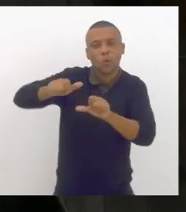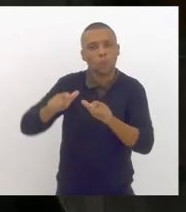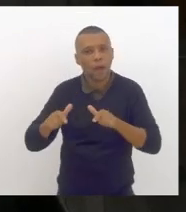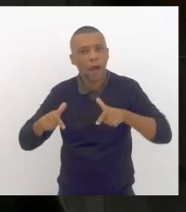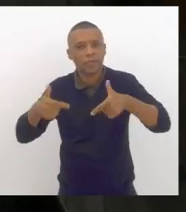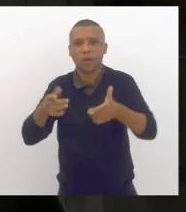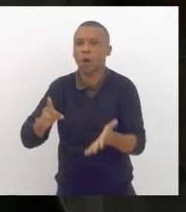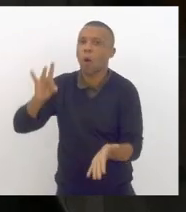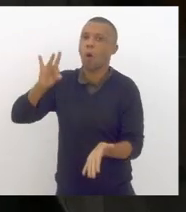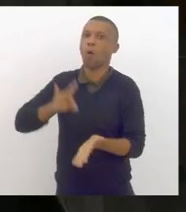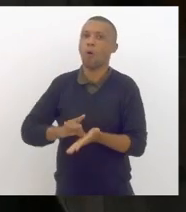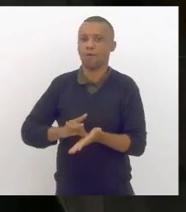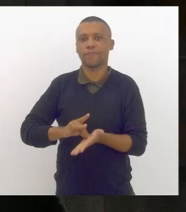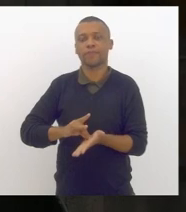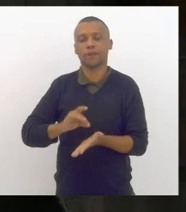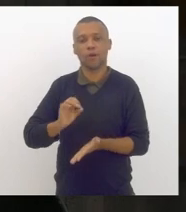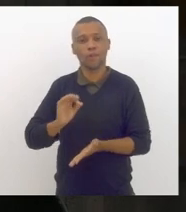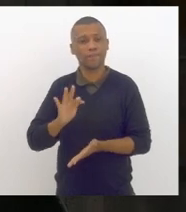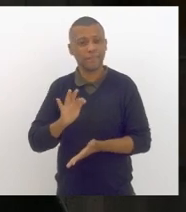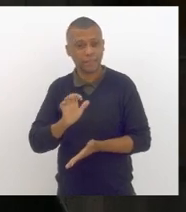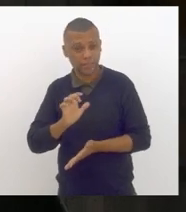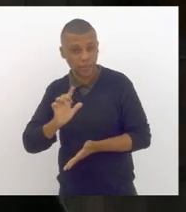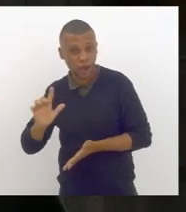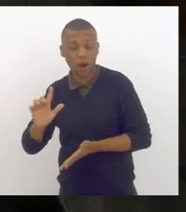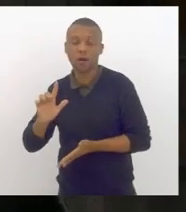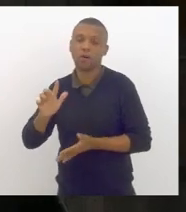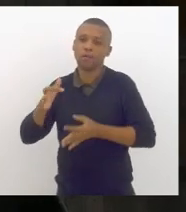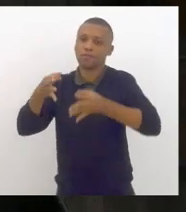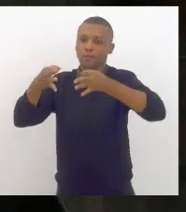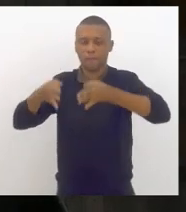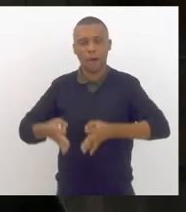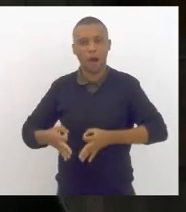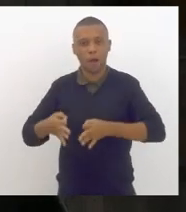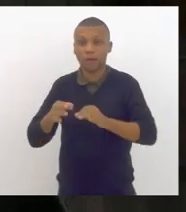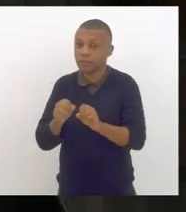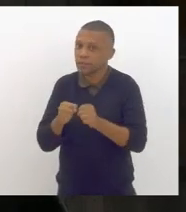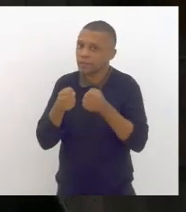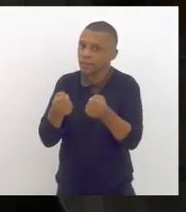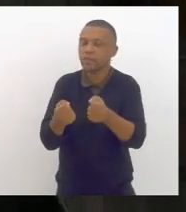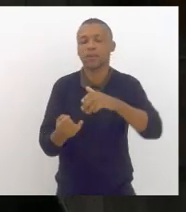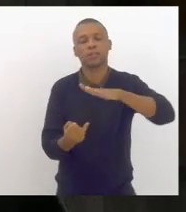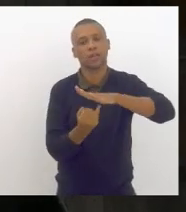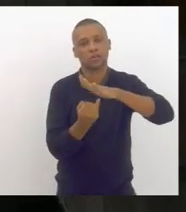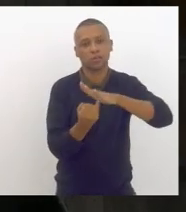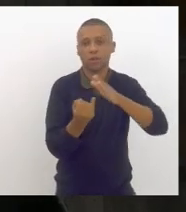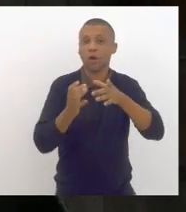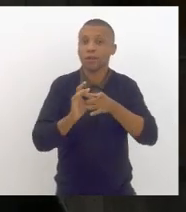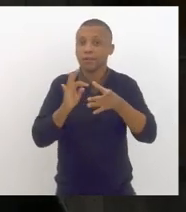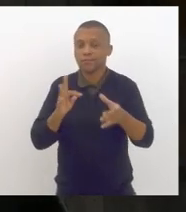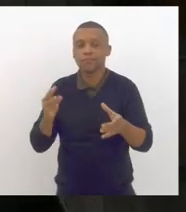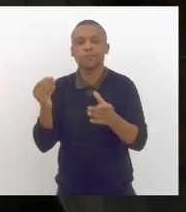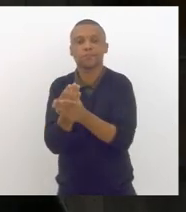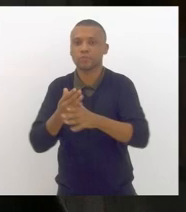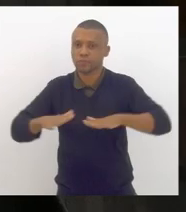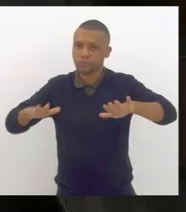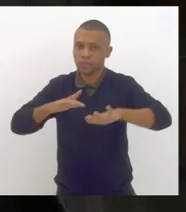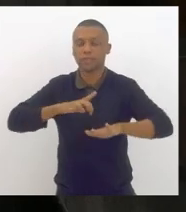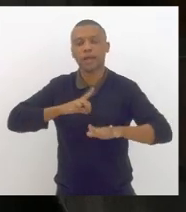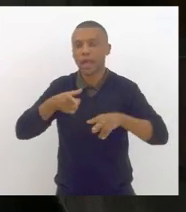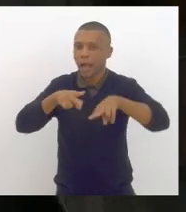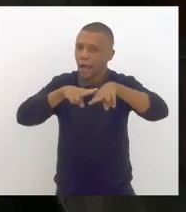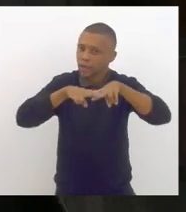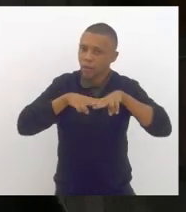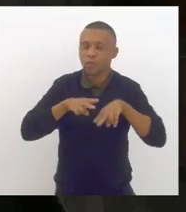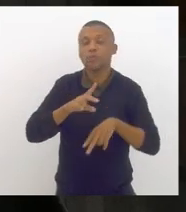um ato oficial formal em defesa da democracia e de suas instituições e tem razão para isso tem razão por dia Onze de Agosto